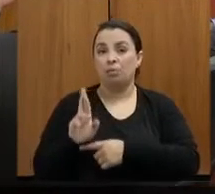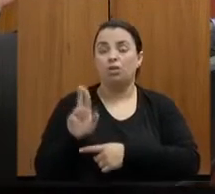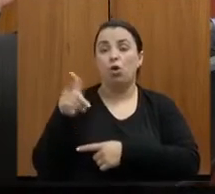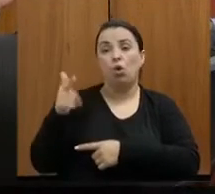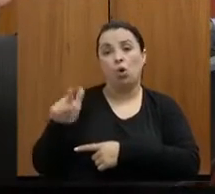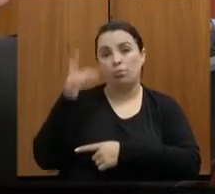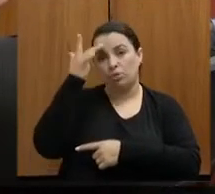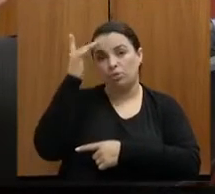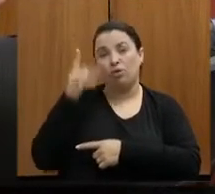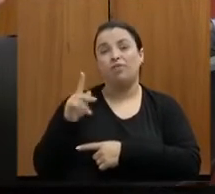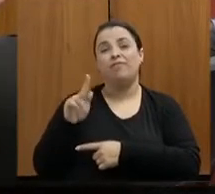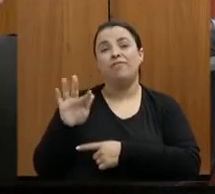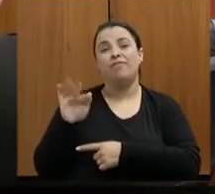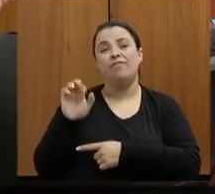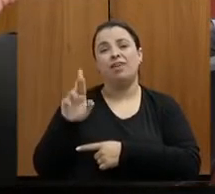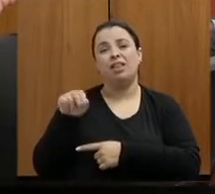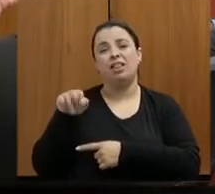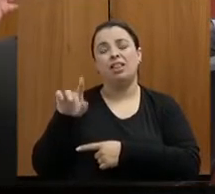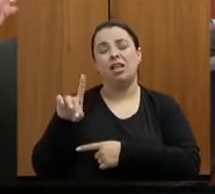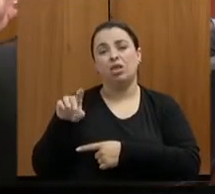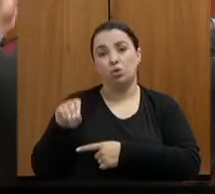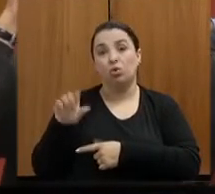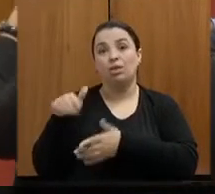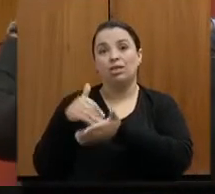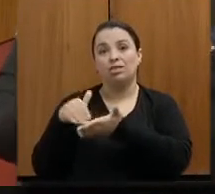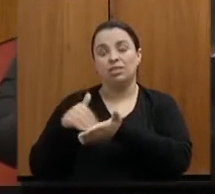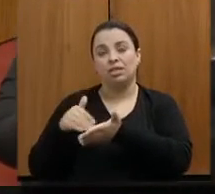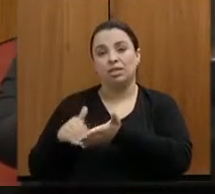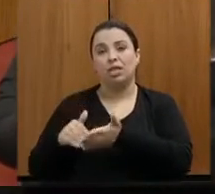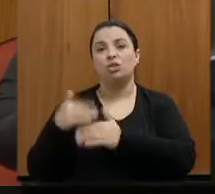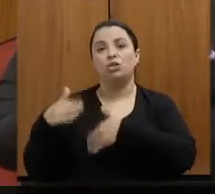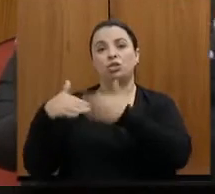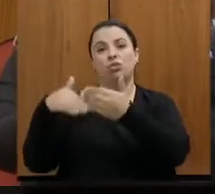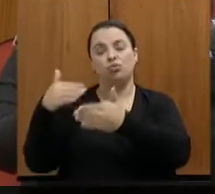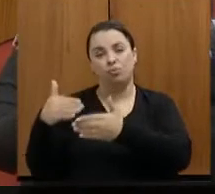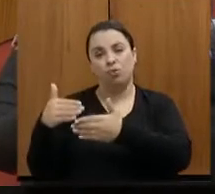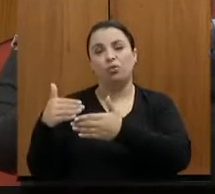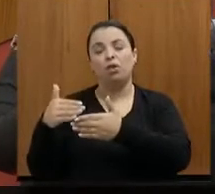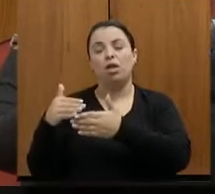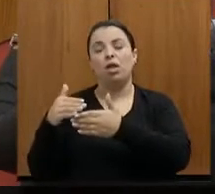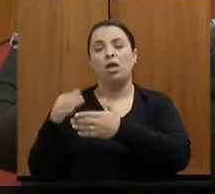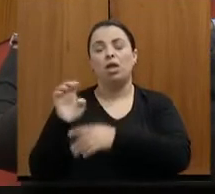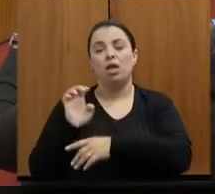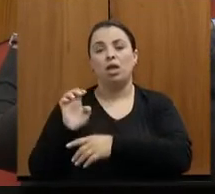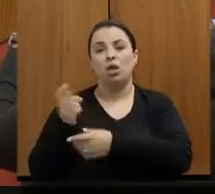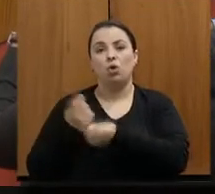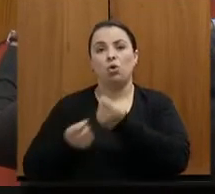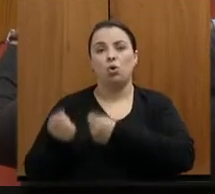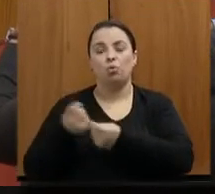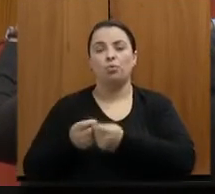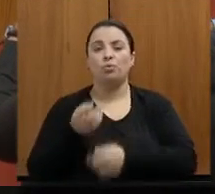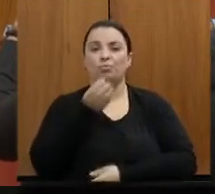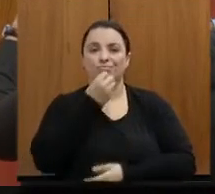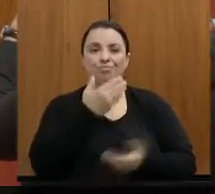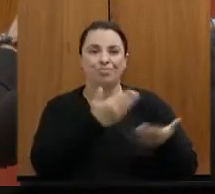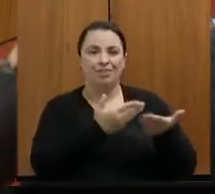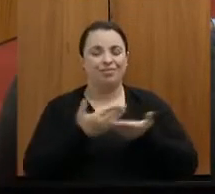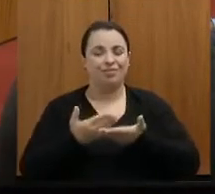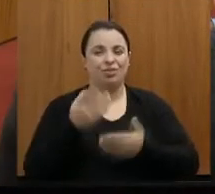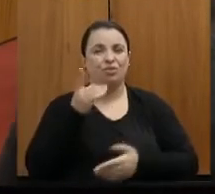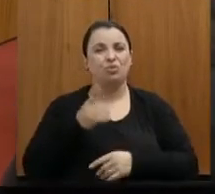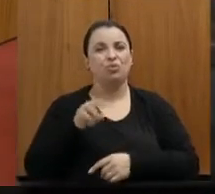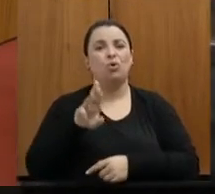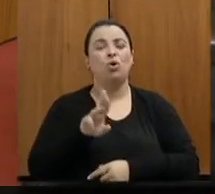Passaglio de Avelar, da Secretaria de Desenvolvimento Econômico. Seja bem-vindo, doutor Douglas.